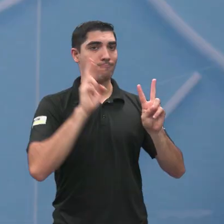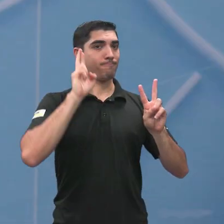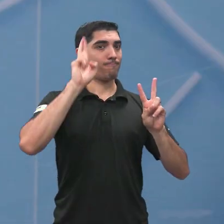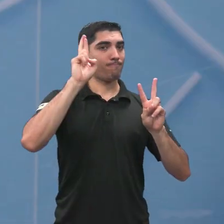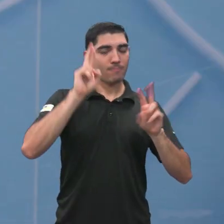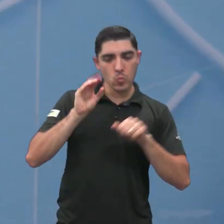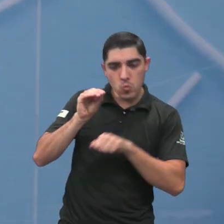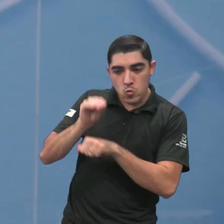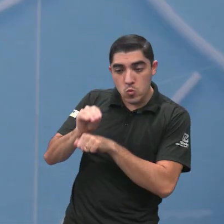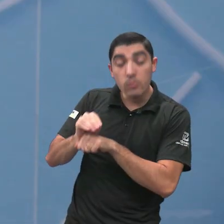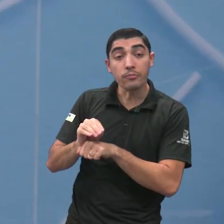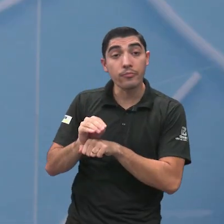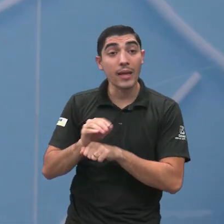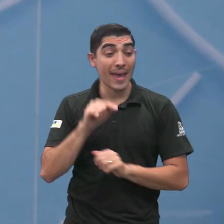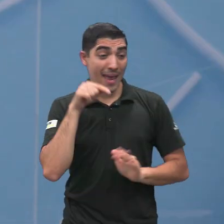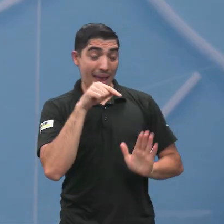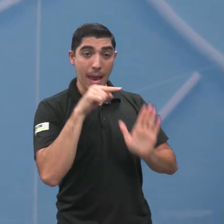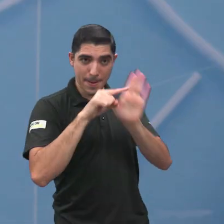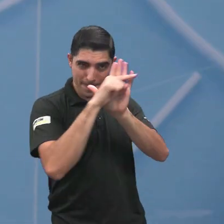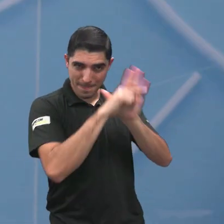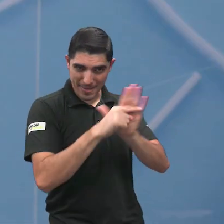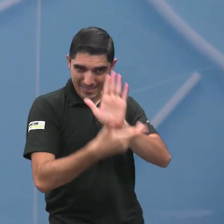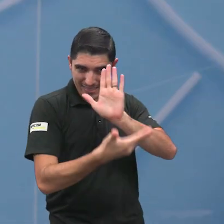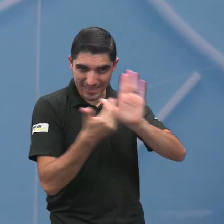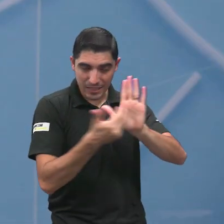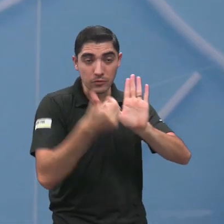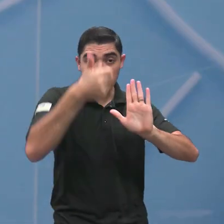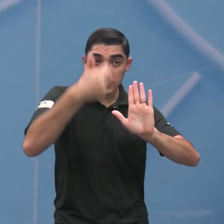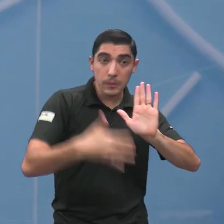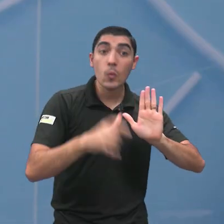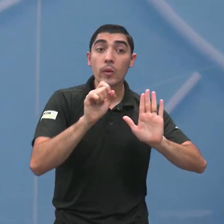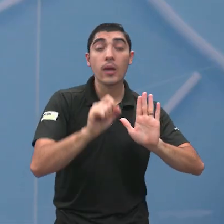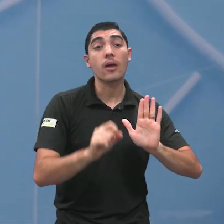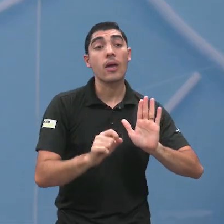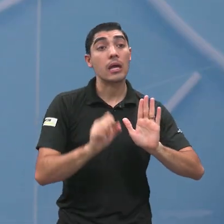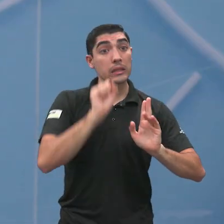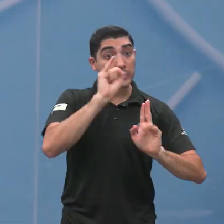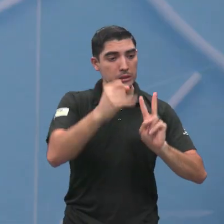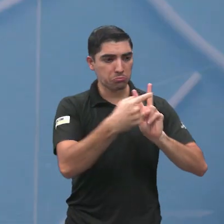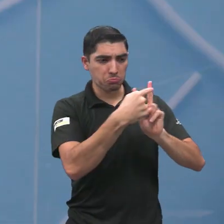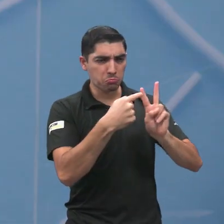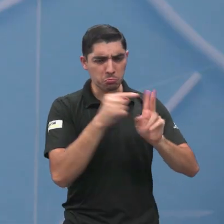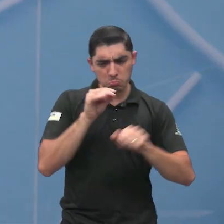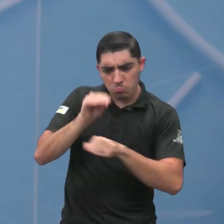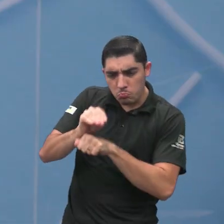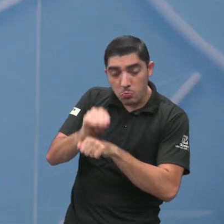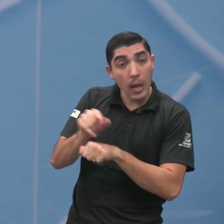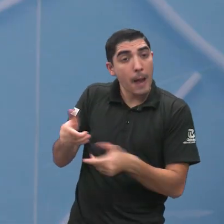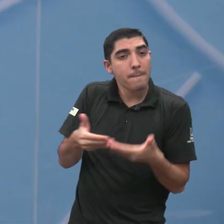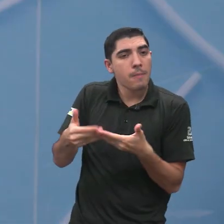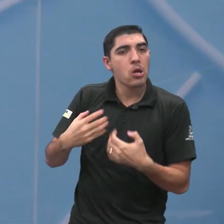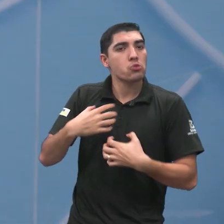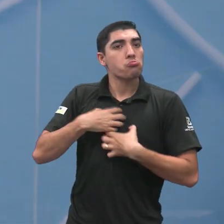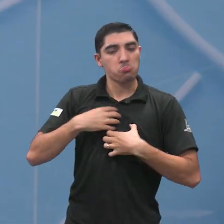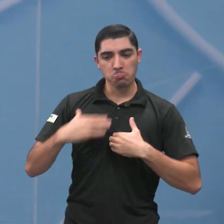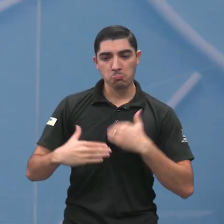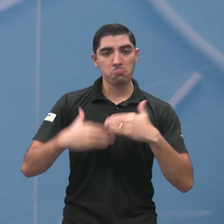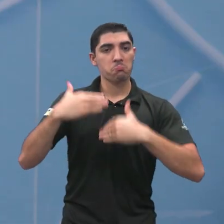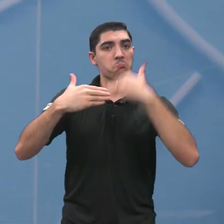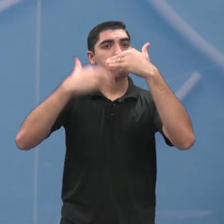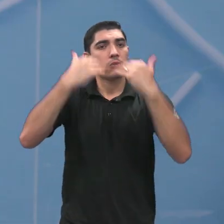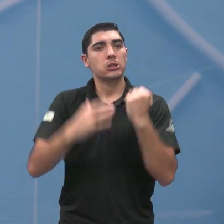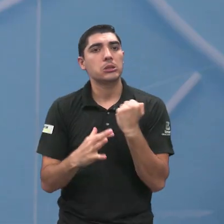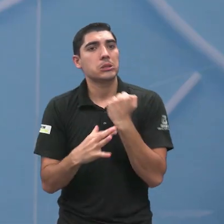segundo a literatura, favorece a criança crescer e se desenvolver se sentindo mais segura. Então, a criança